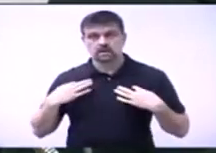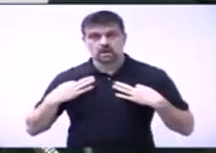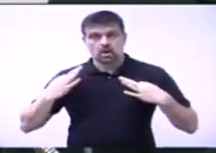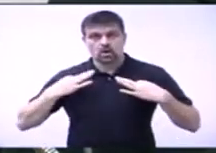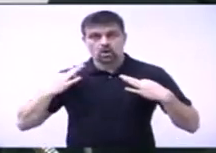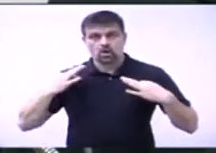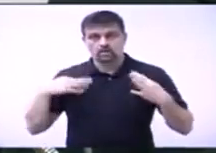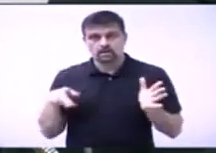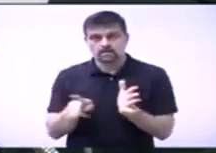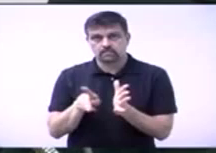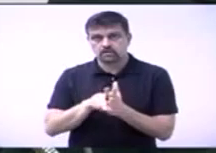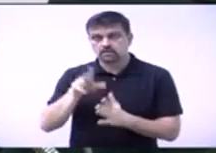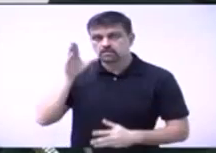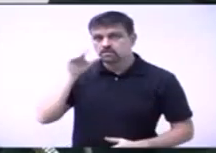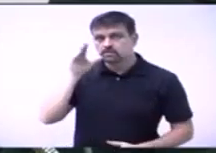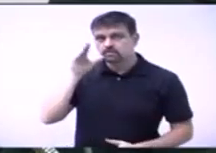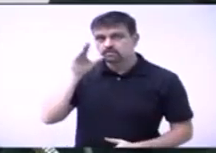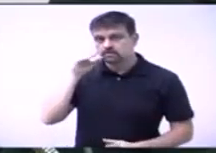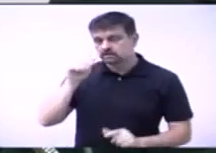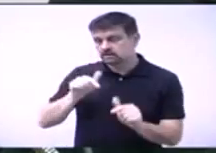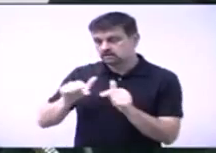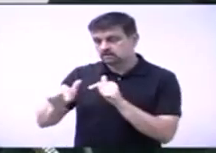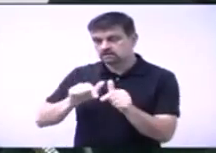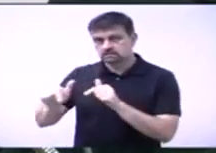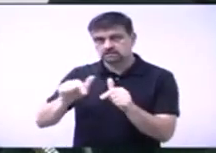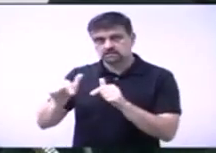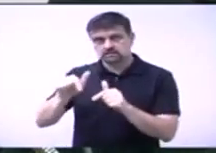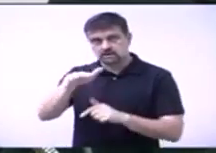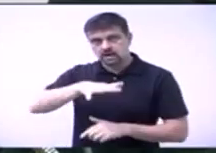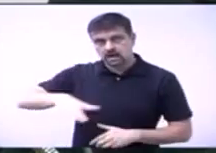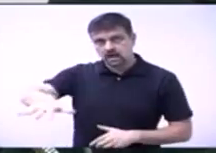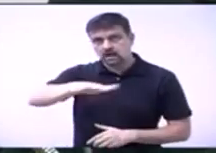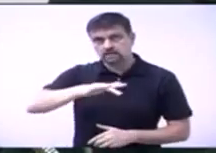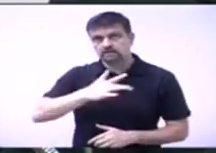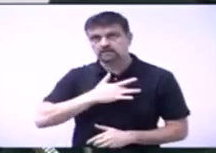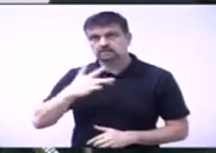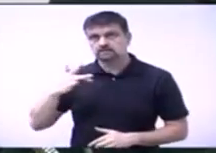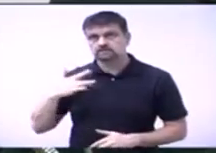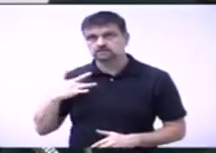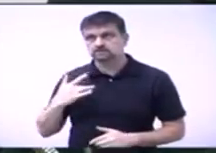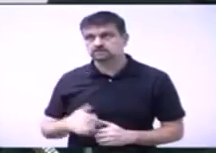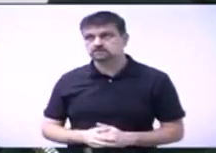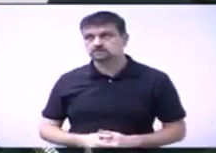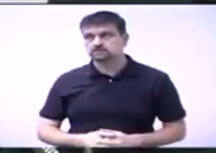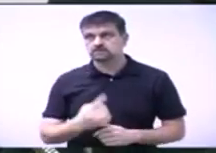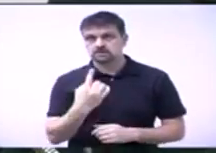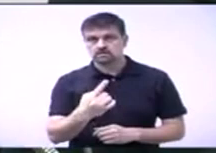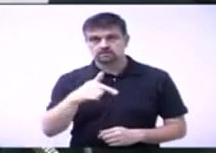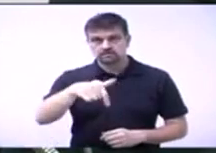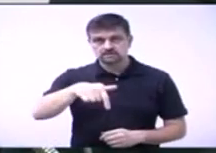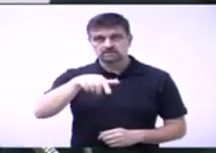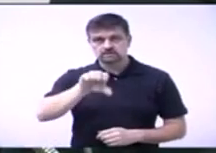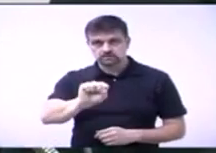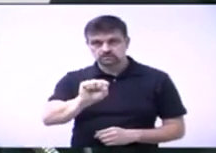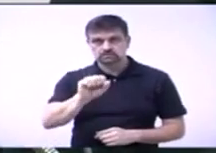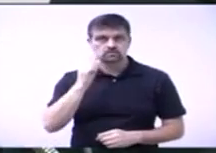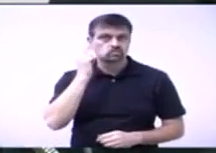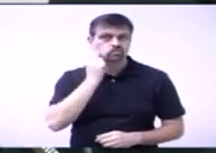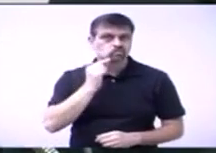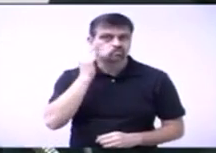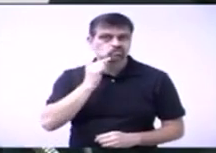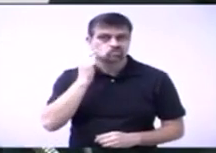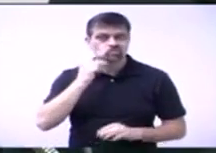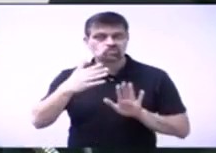jalecos para os funcionários da rede municipal de saúde. 178, do vereador Duca